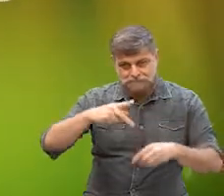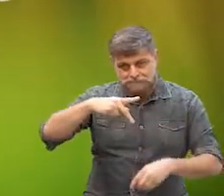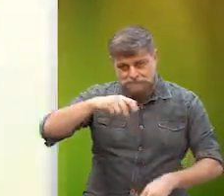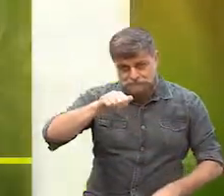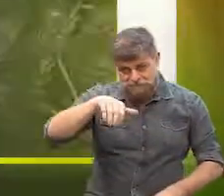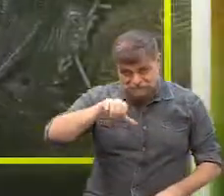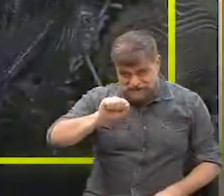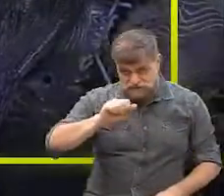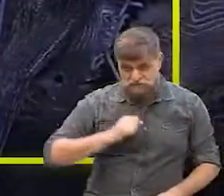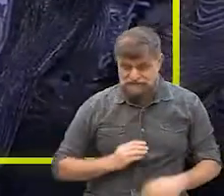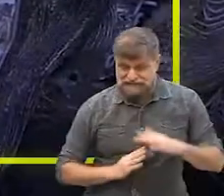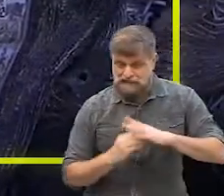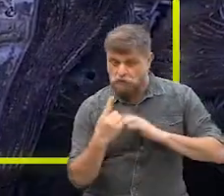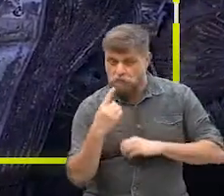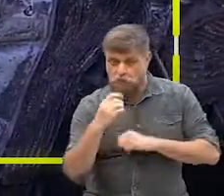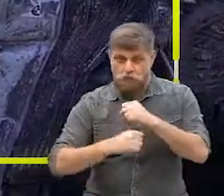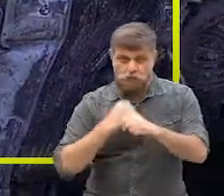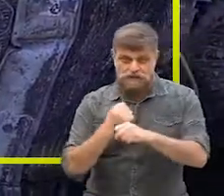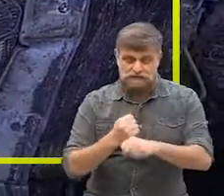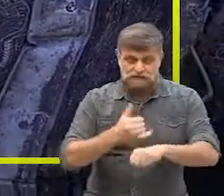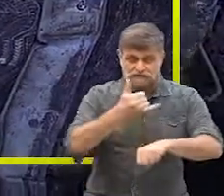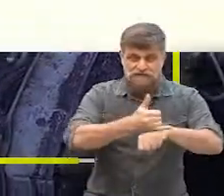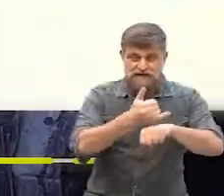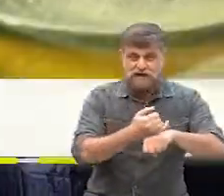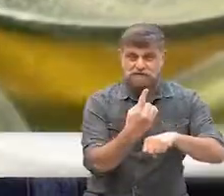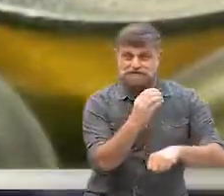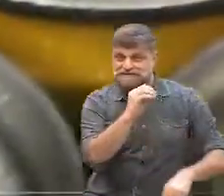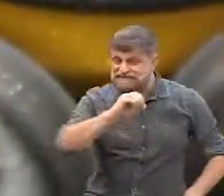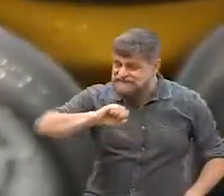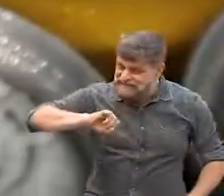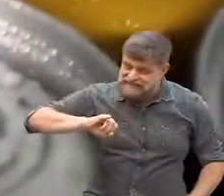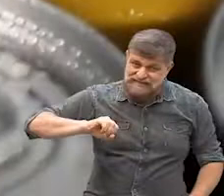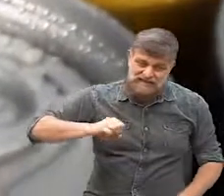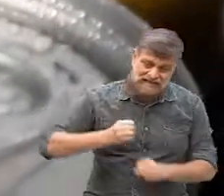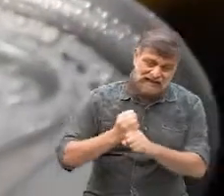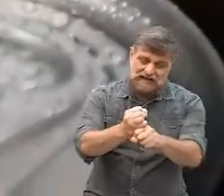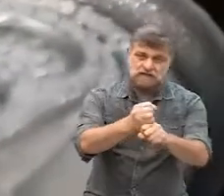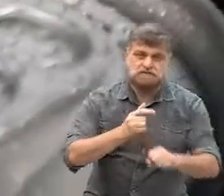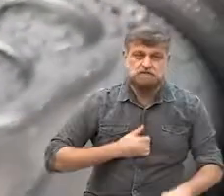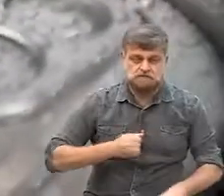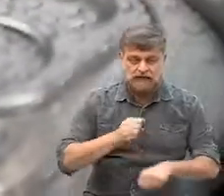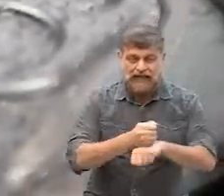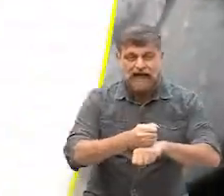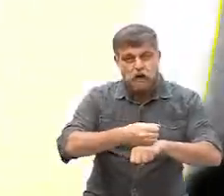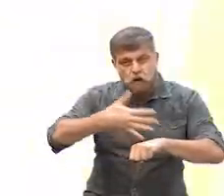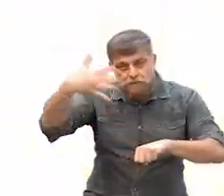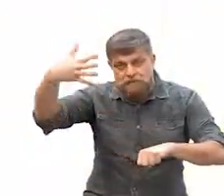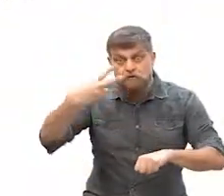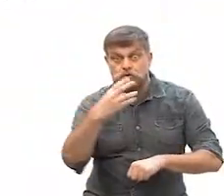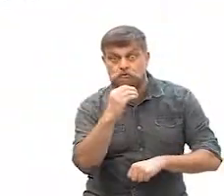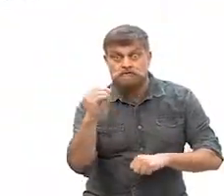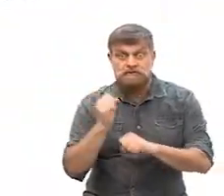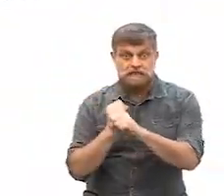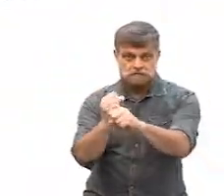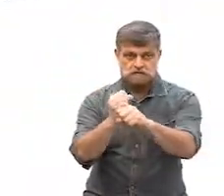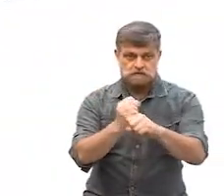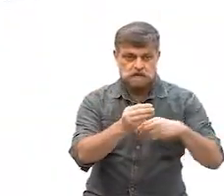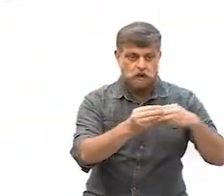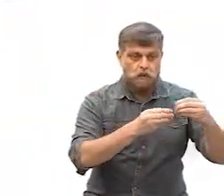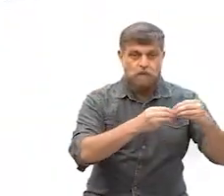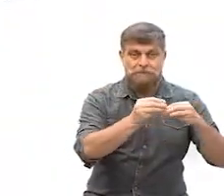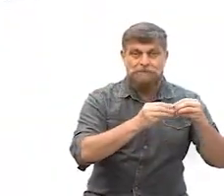O metal, mais de 100 anos. O alumínio, mais de 200 anos. O plástico, mais